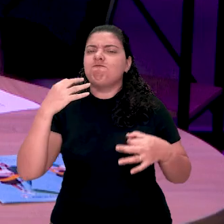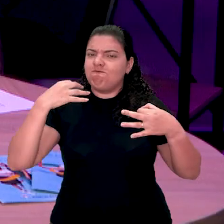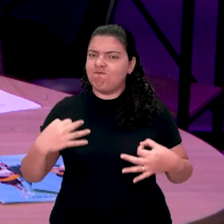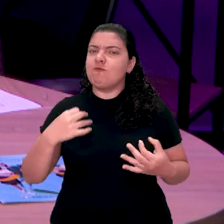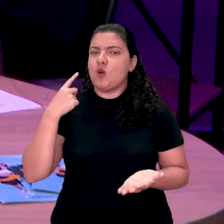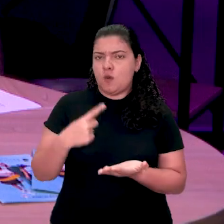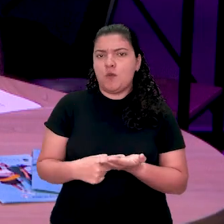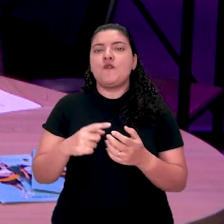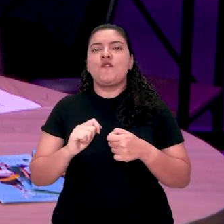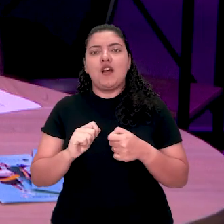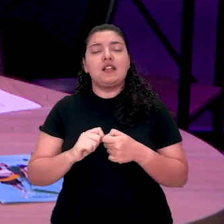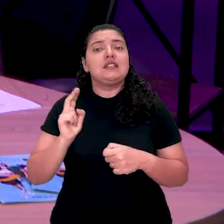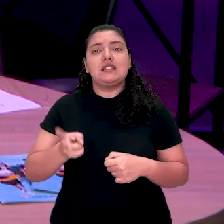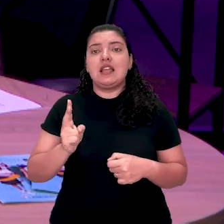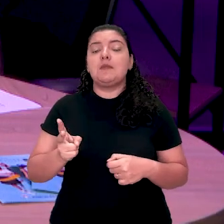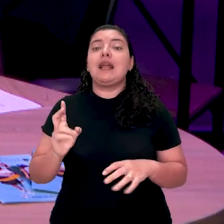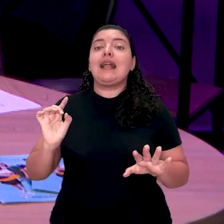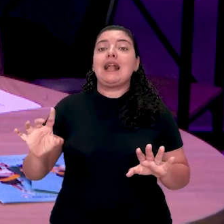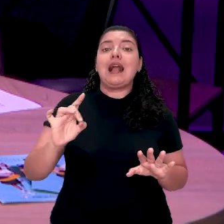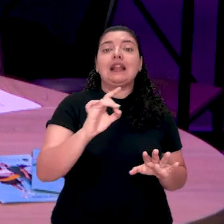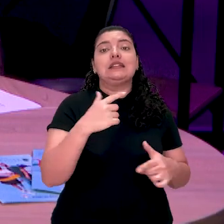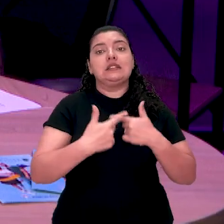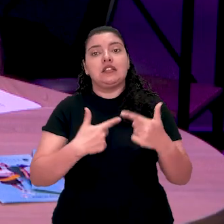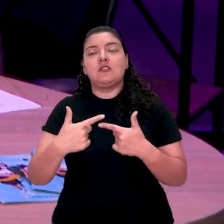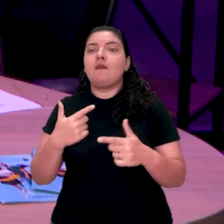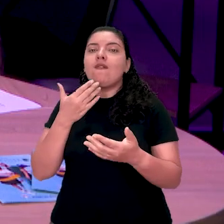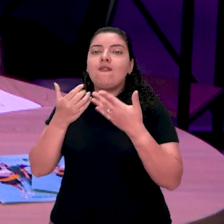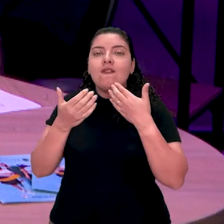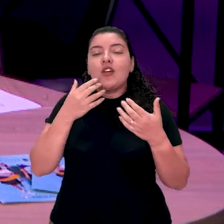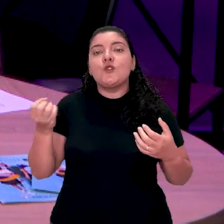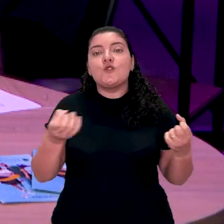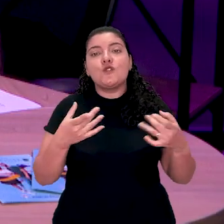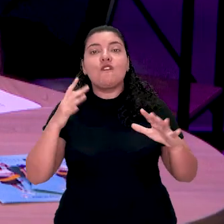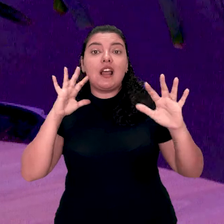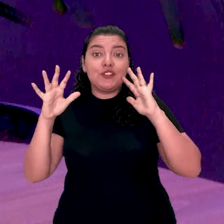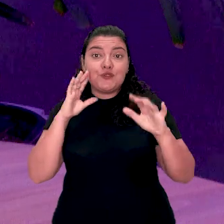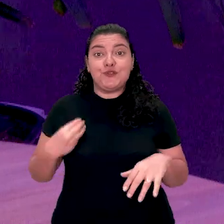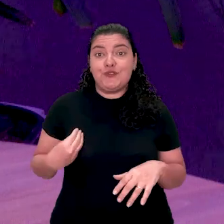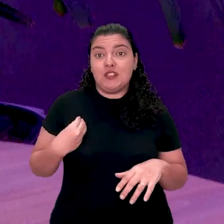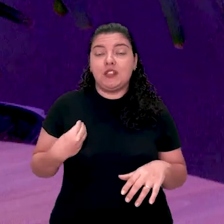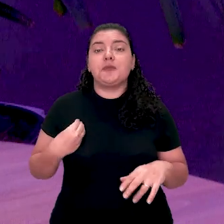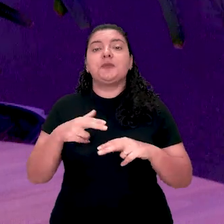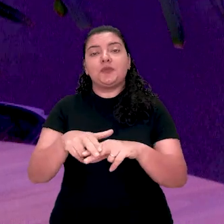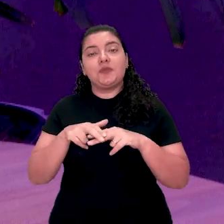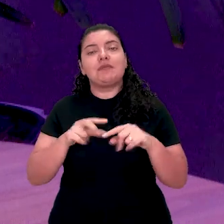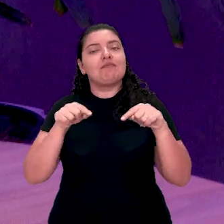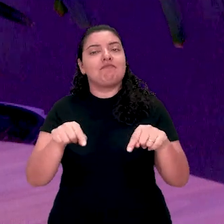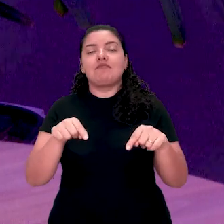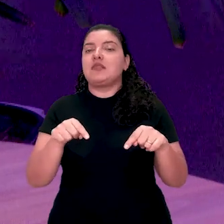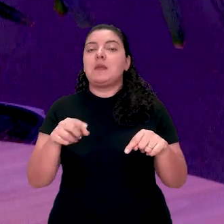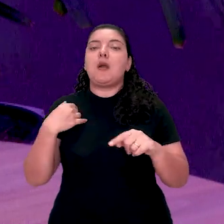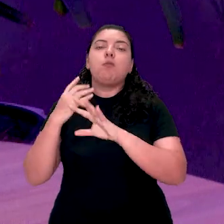comprometida com aquilo que eu faço, porque cada fazer é uma descoberta, é uma realização. Então, esse foi